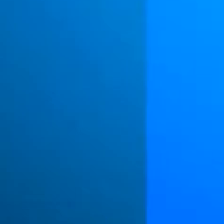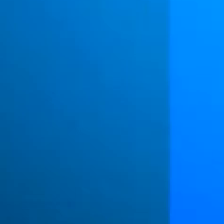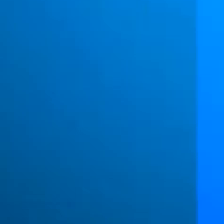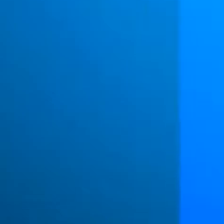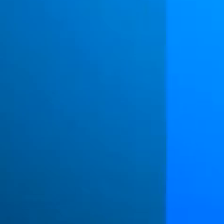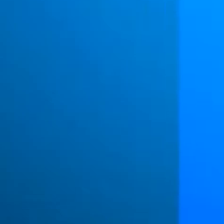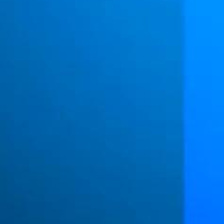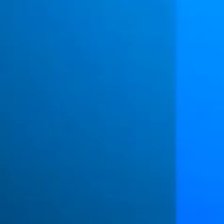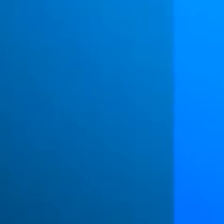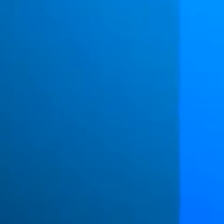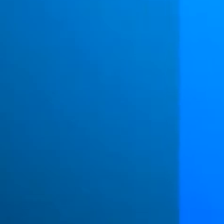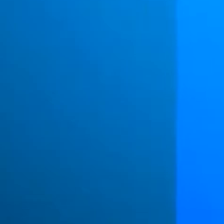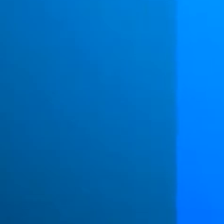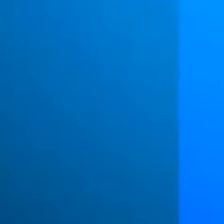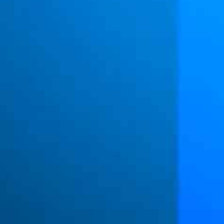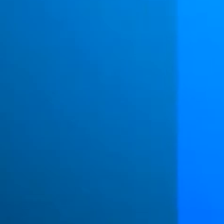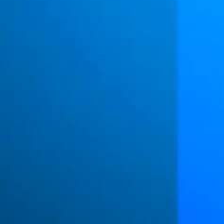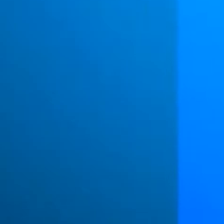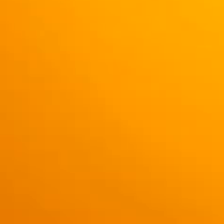E aí